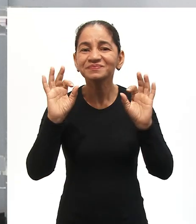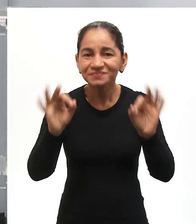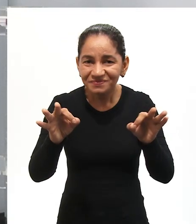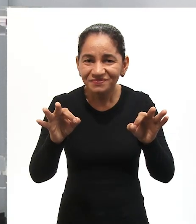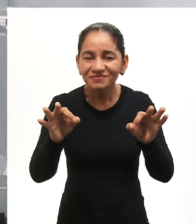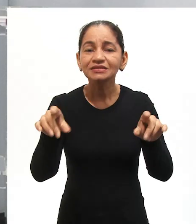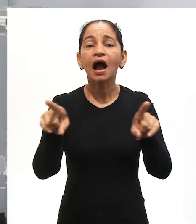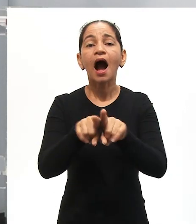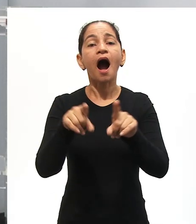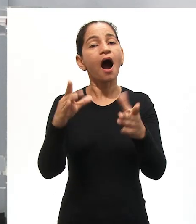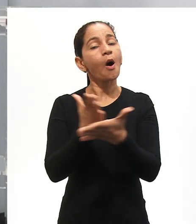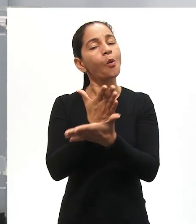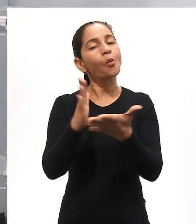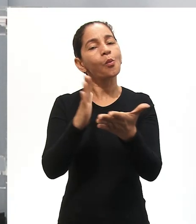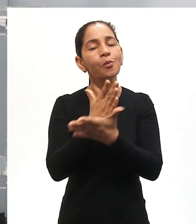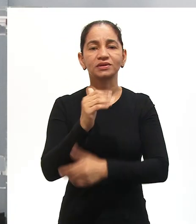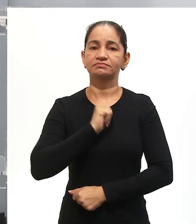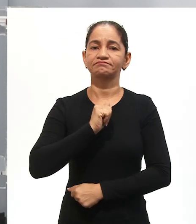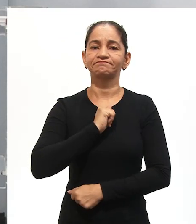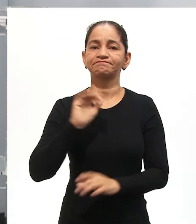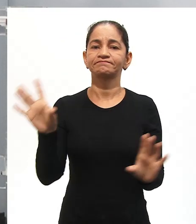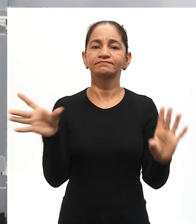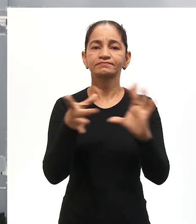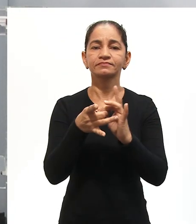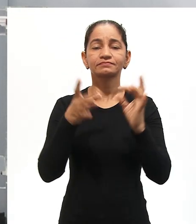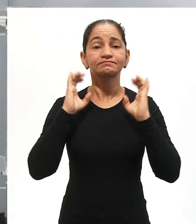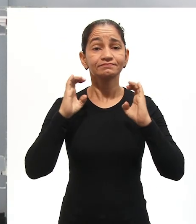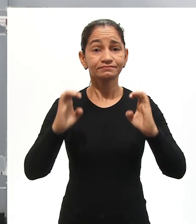entenderem que determinadas ações estão